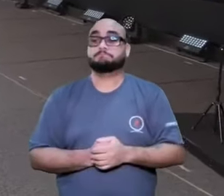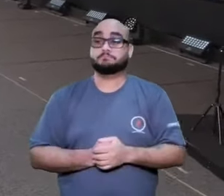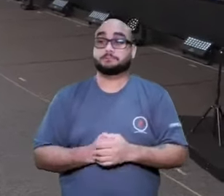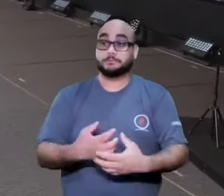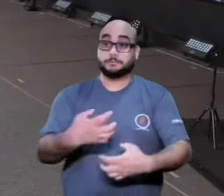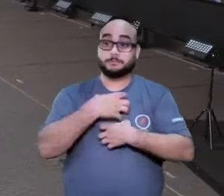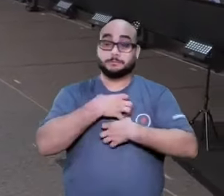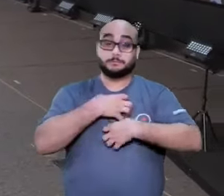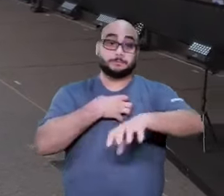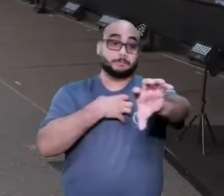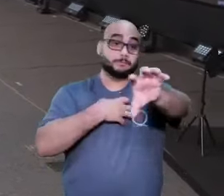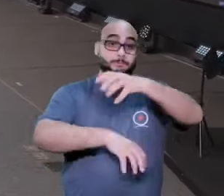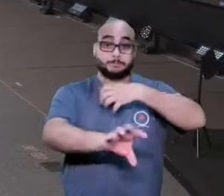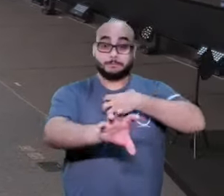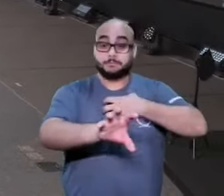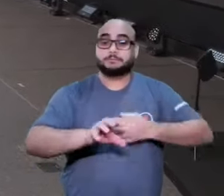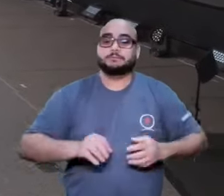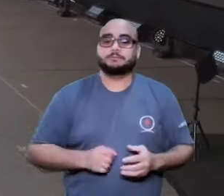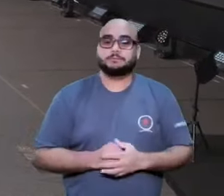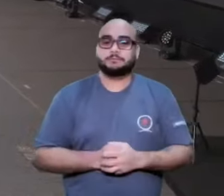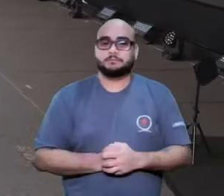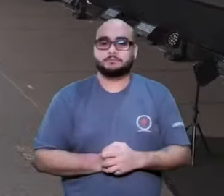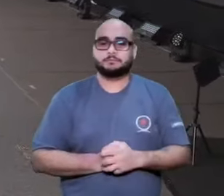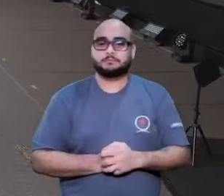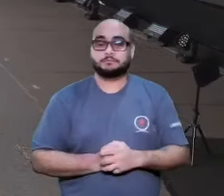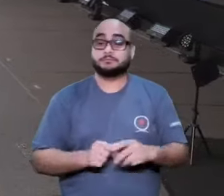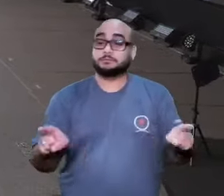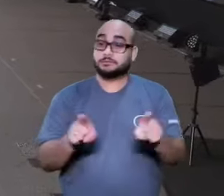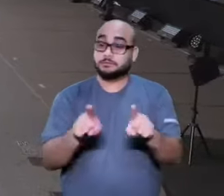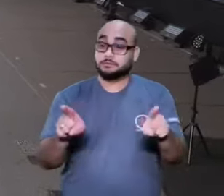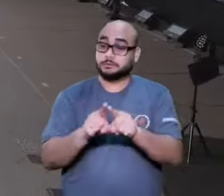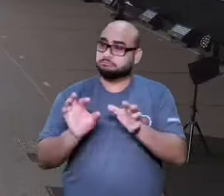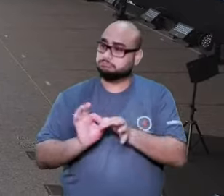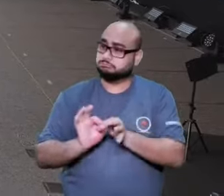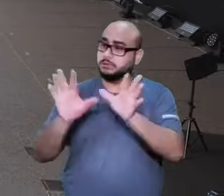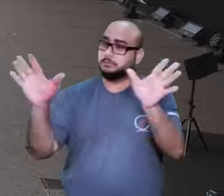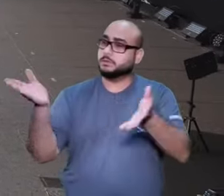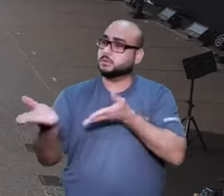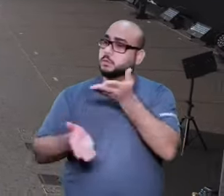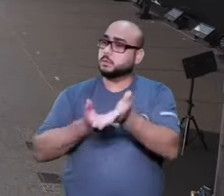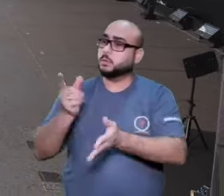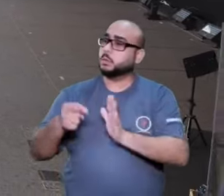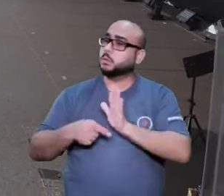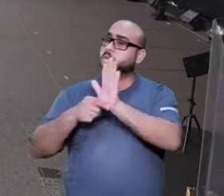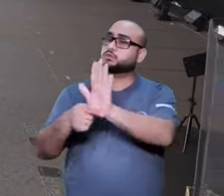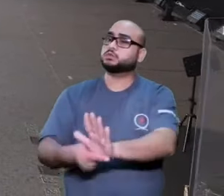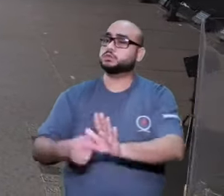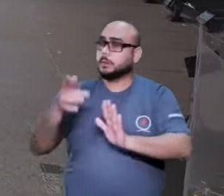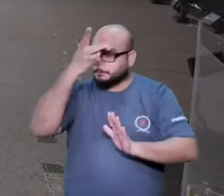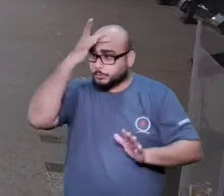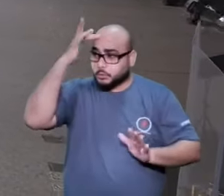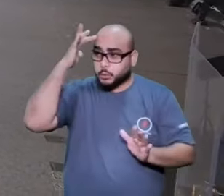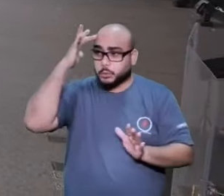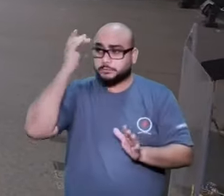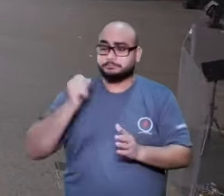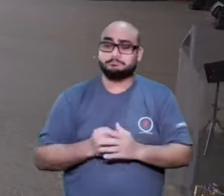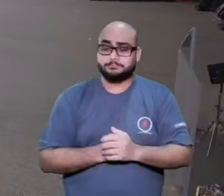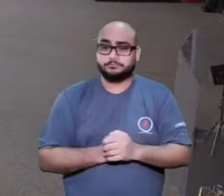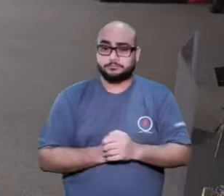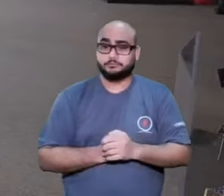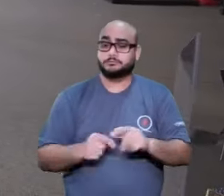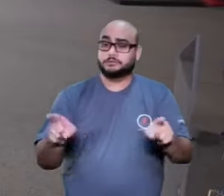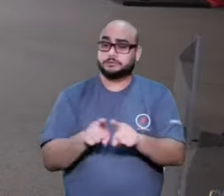lugar dela e se dispor a tratar dela e fazê-la